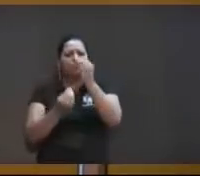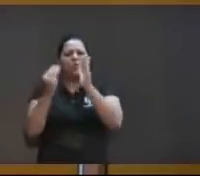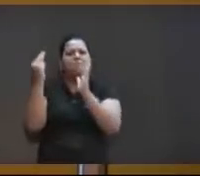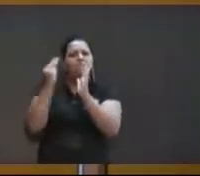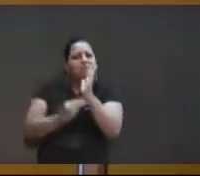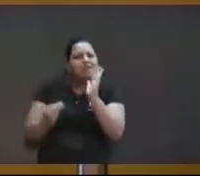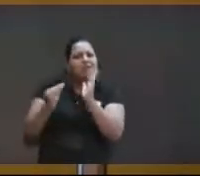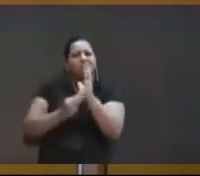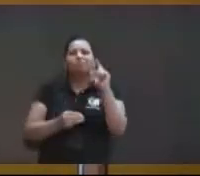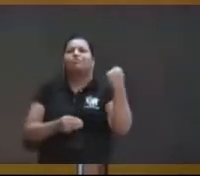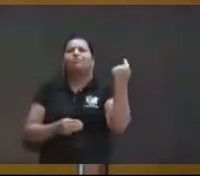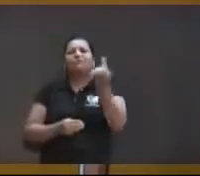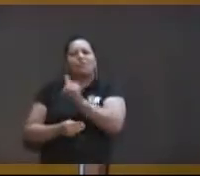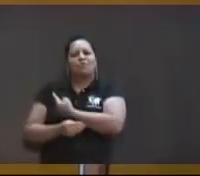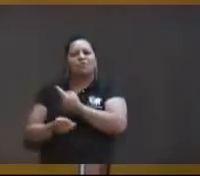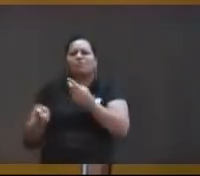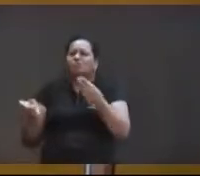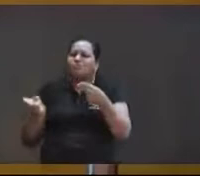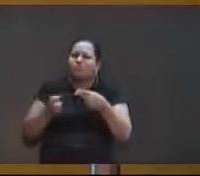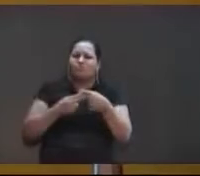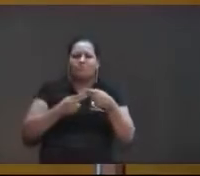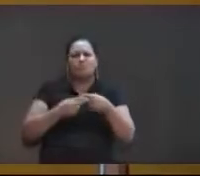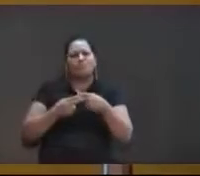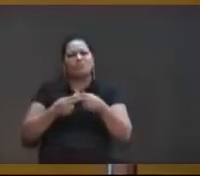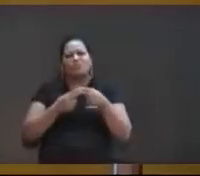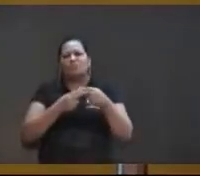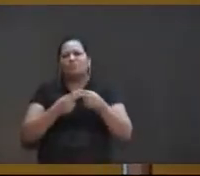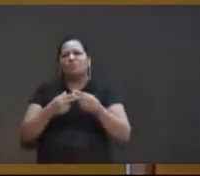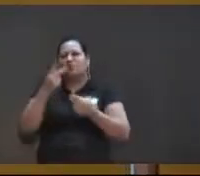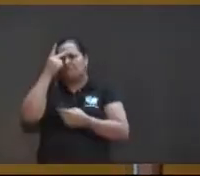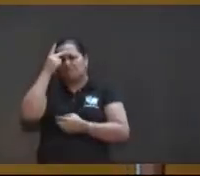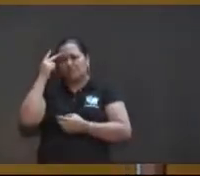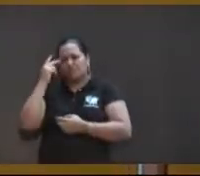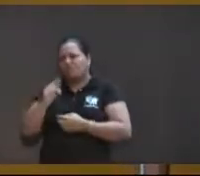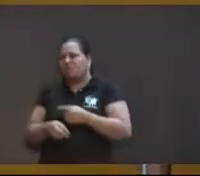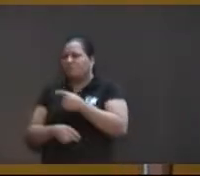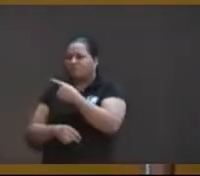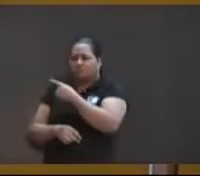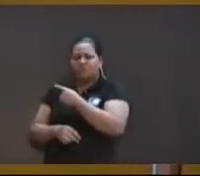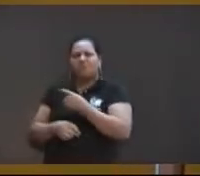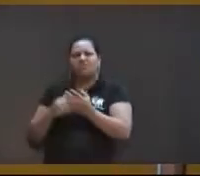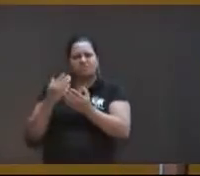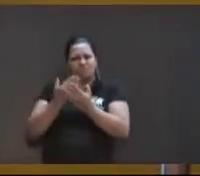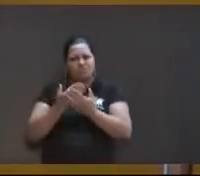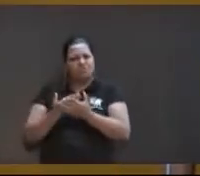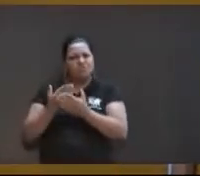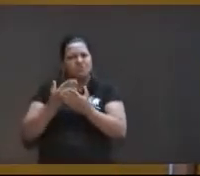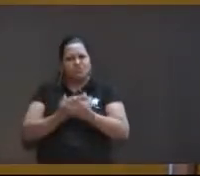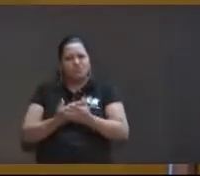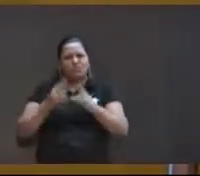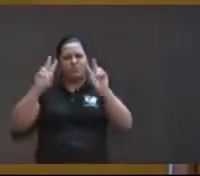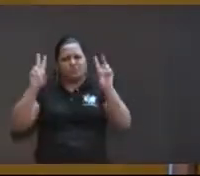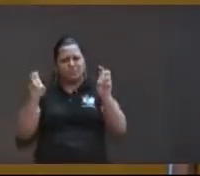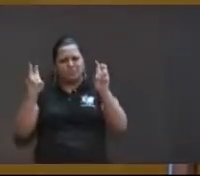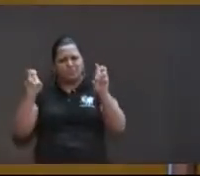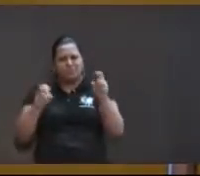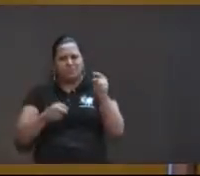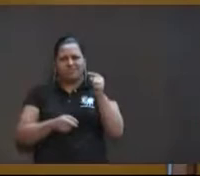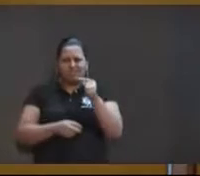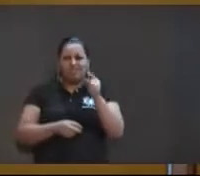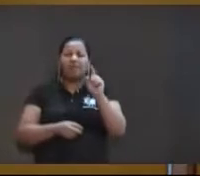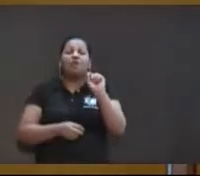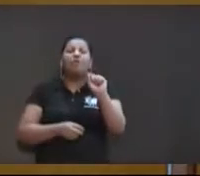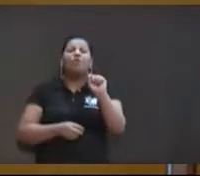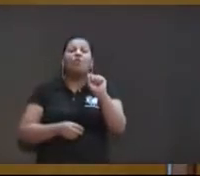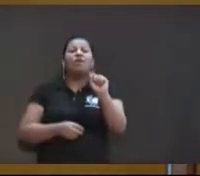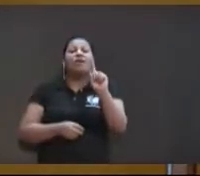a gente usa muito né Então as pessoas estudo é de pelítica principalmente tem o TPM né que não